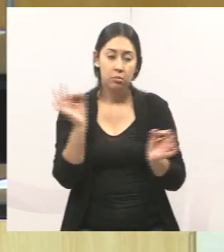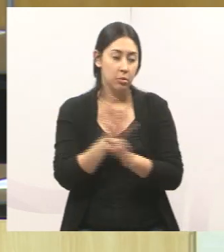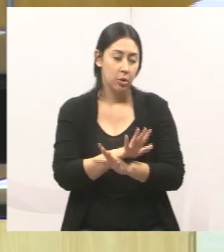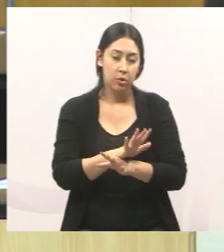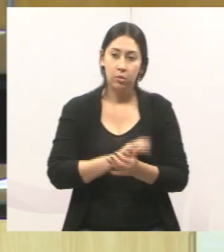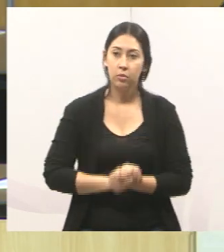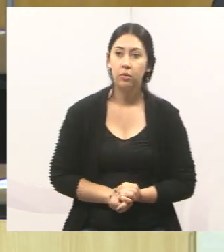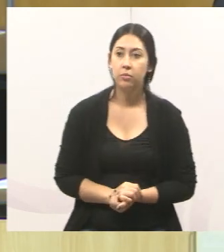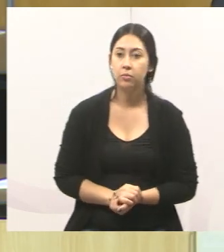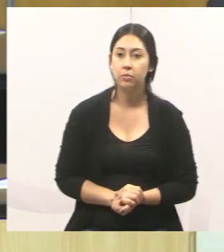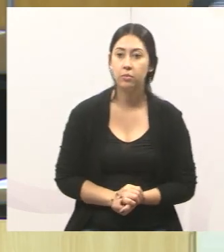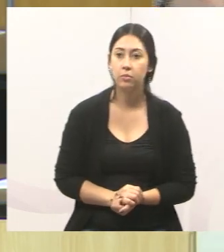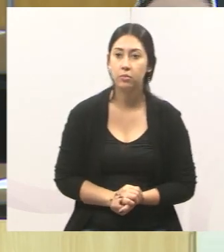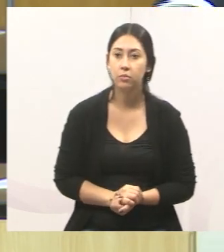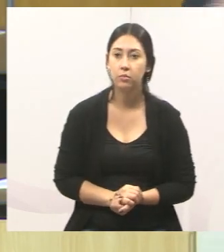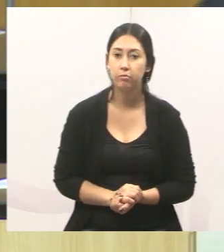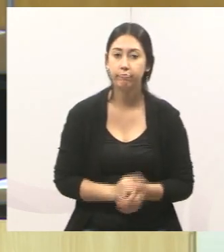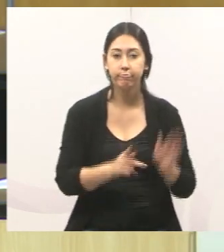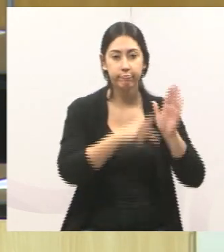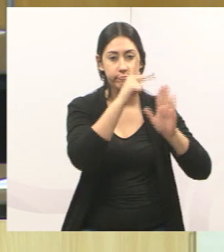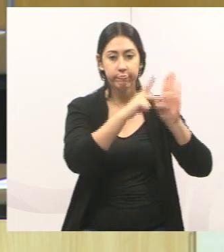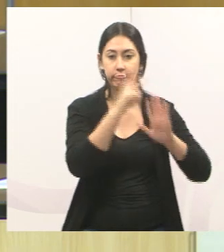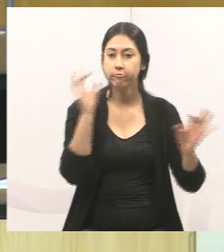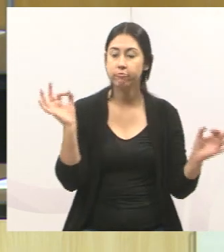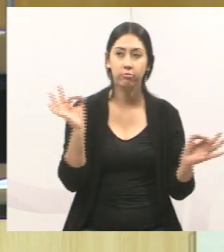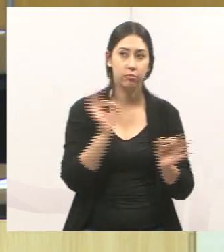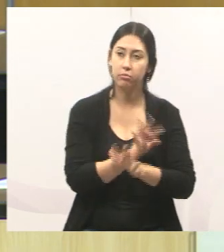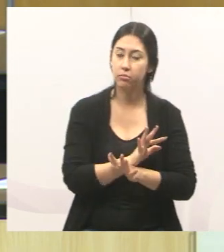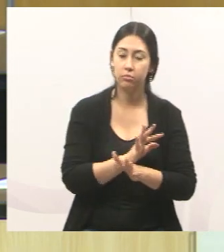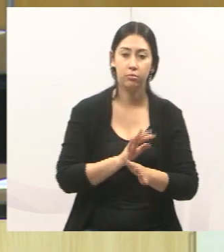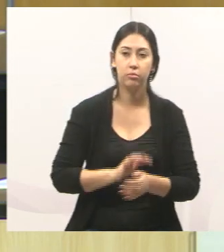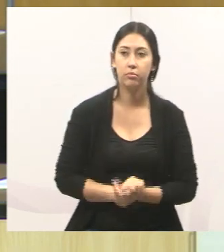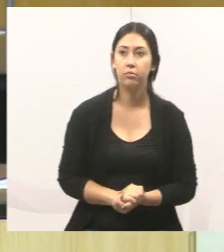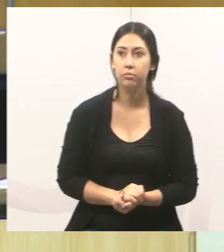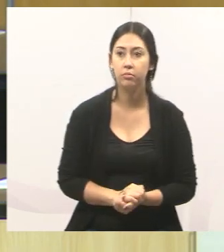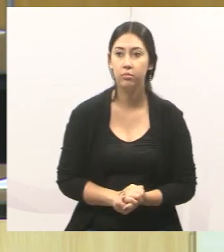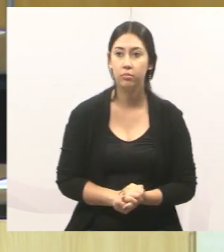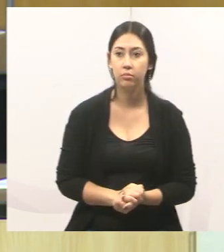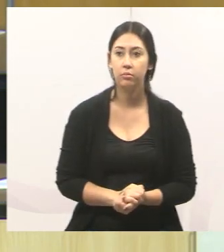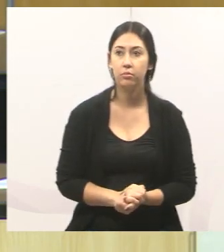Não temos mais projetos a serem apreciados na ordem do dia.